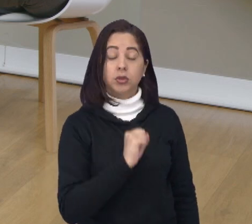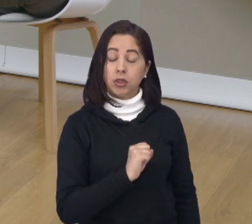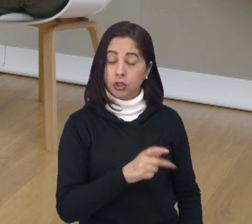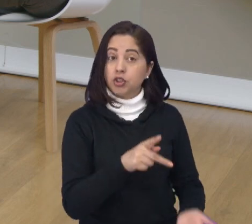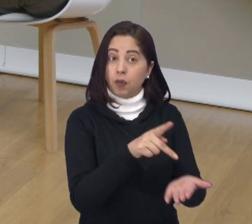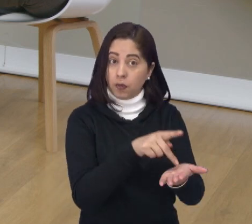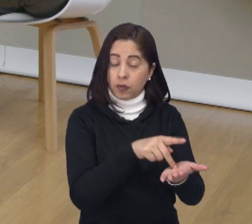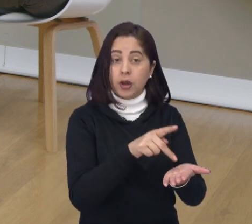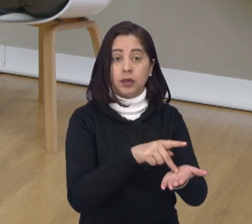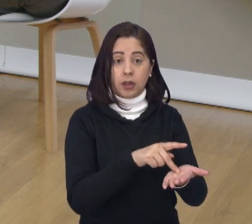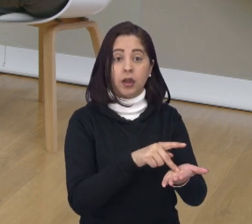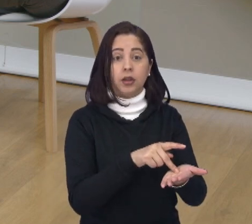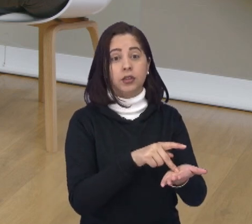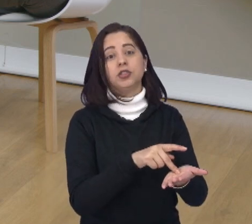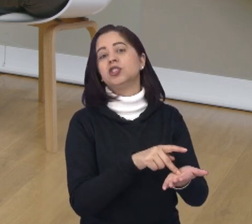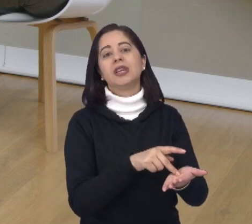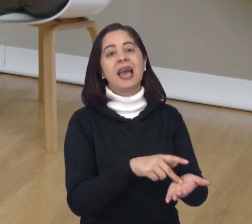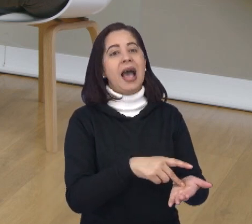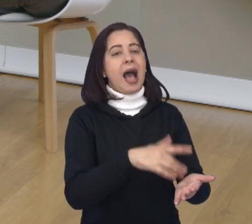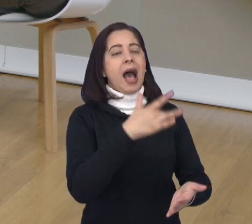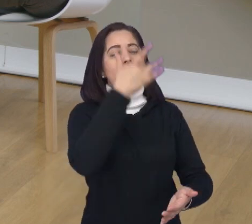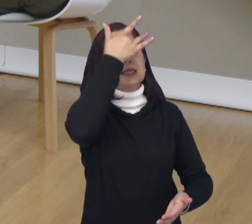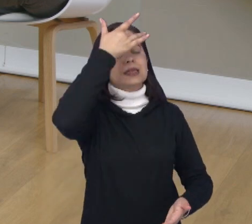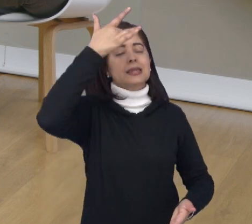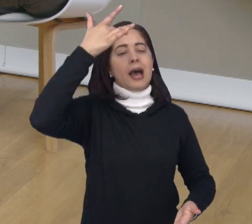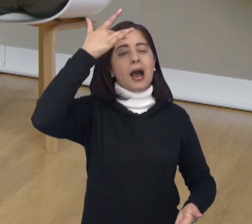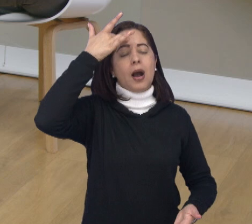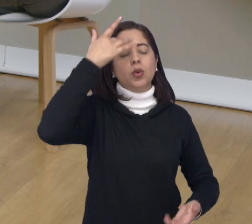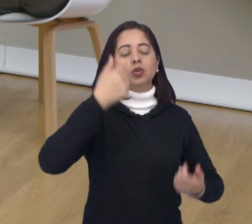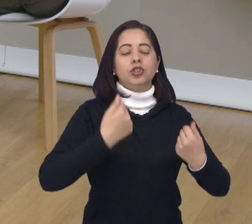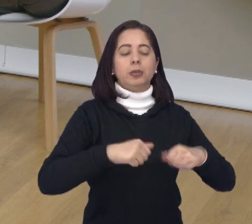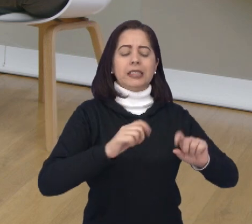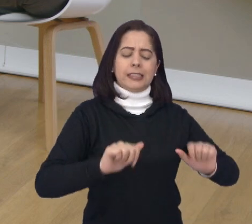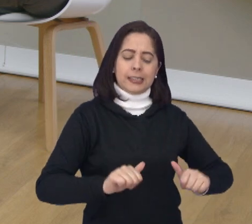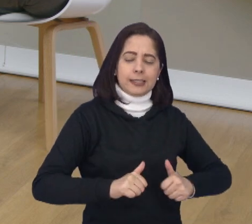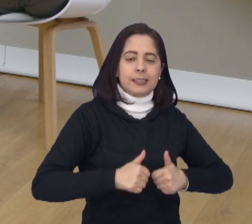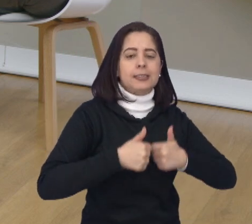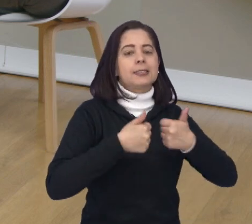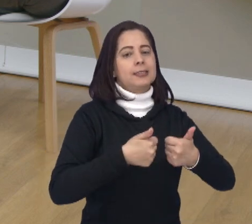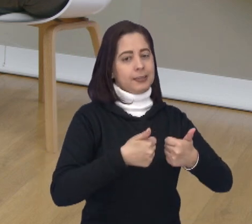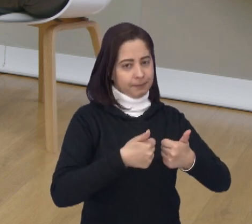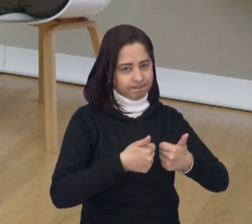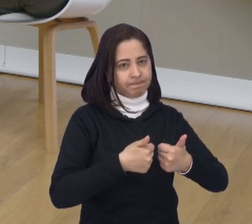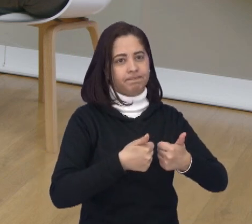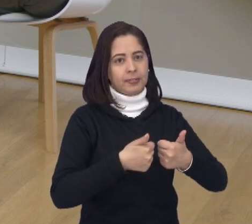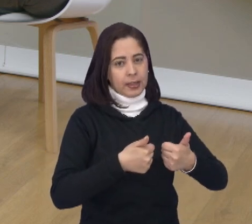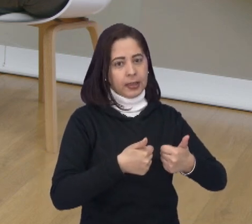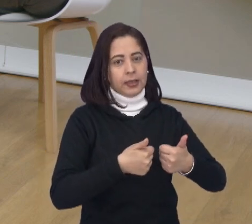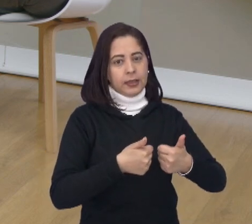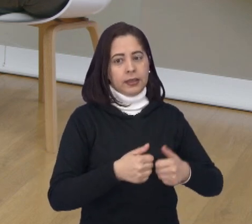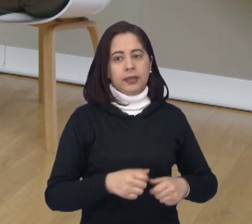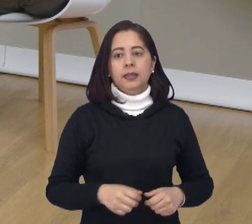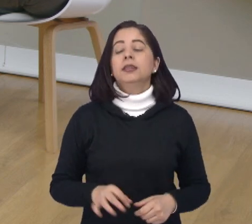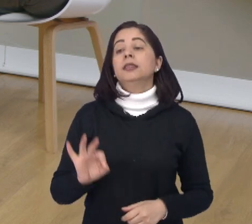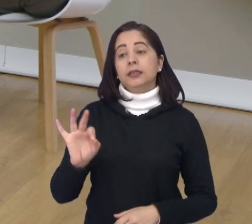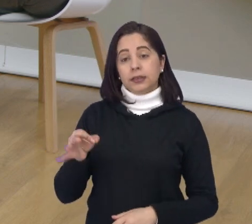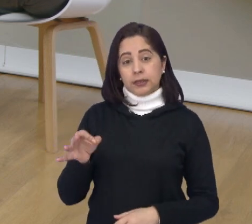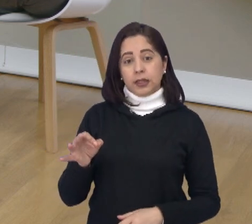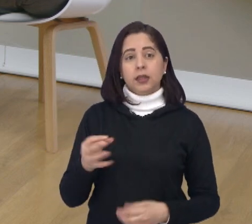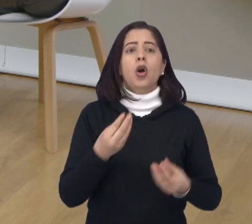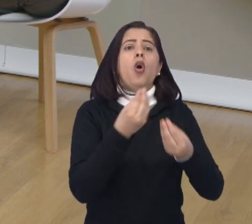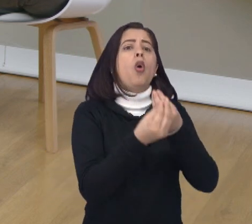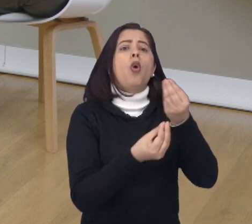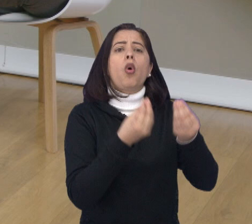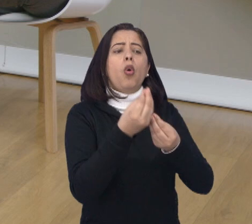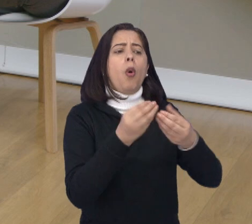de lado as questões da saúde mental, que tem sido bastante trabalhada aí com as empresas, né? Com certeza. Como que as